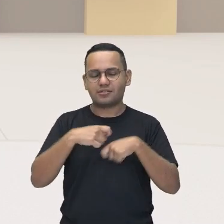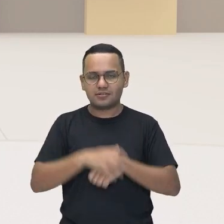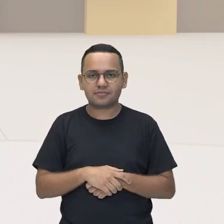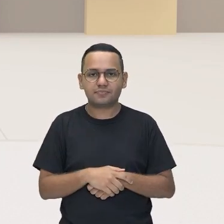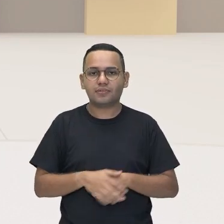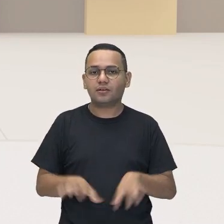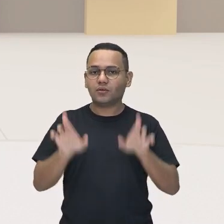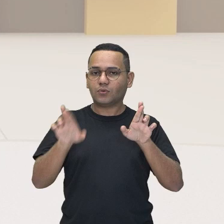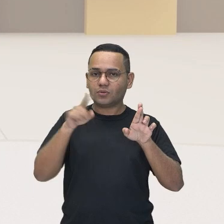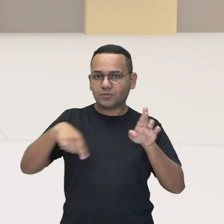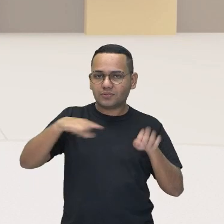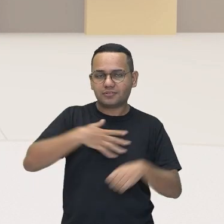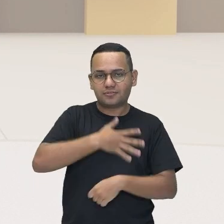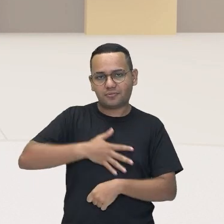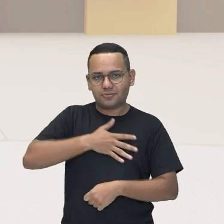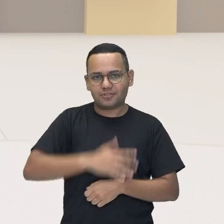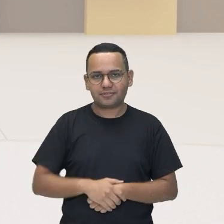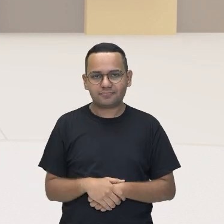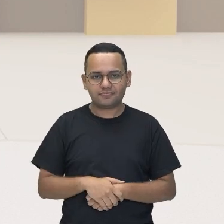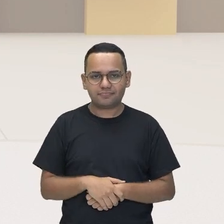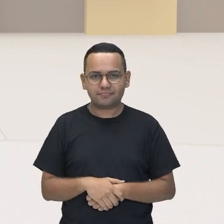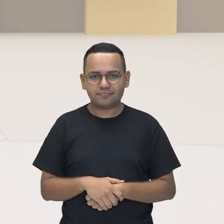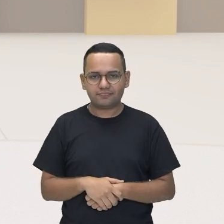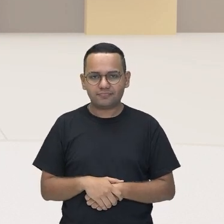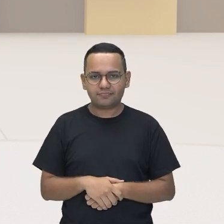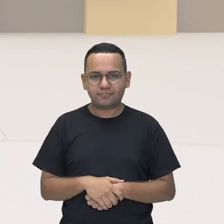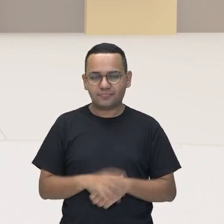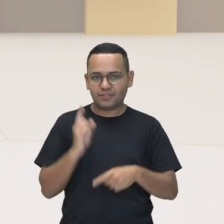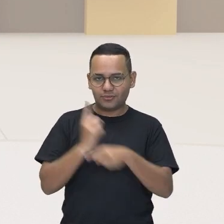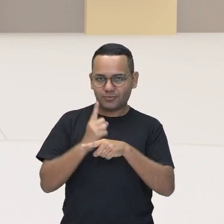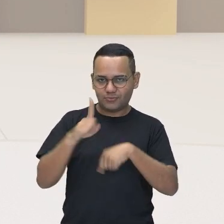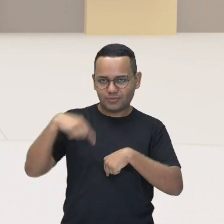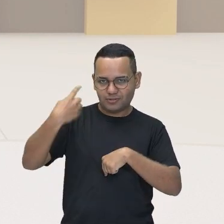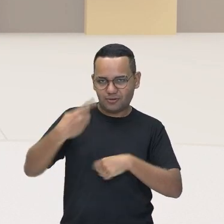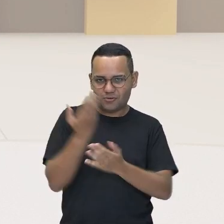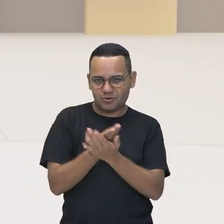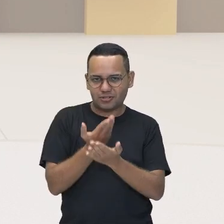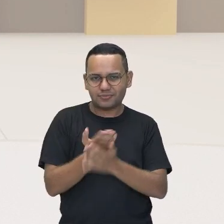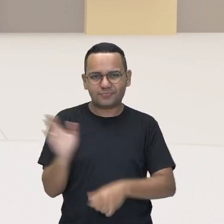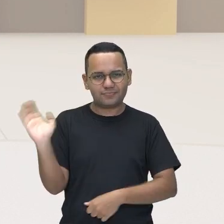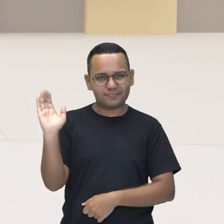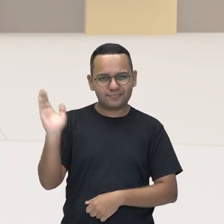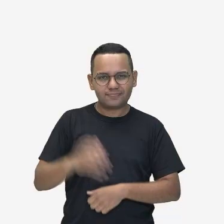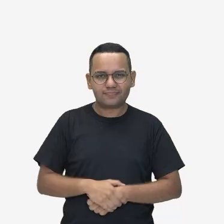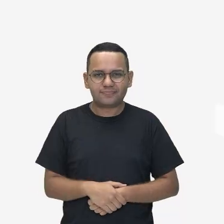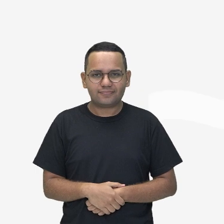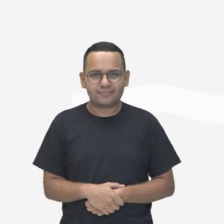tenham gostado e aprendido bastante. E encontro vocês aqui numa próxima oportunidade.